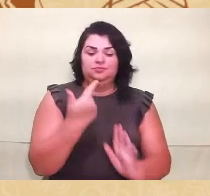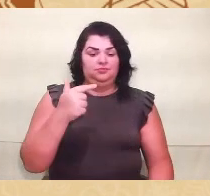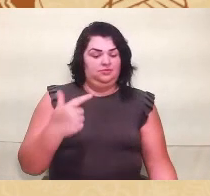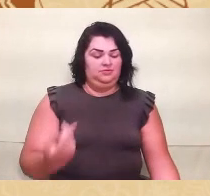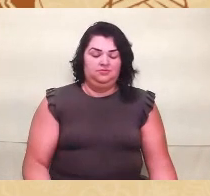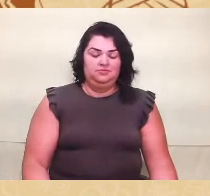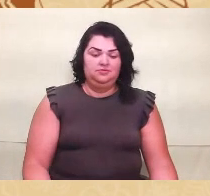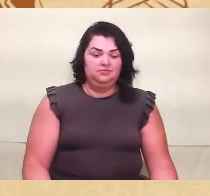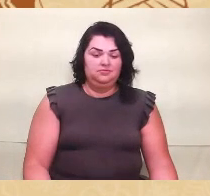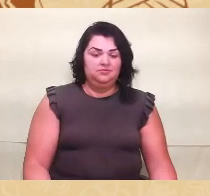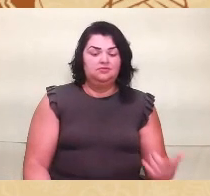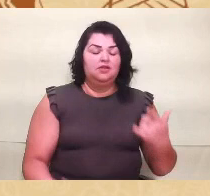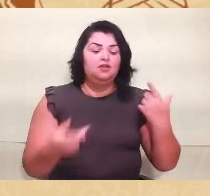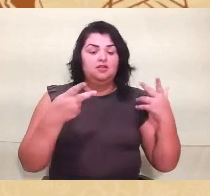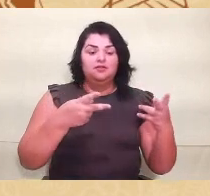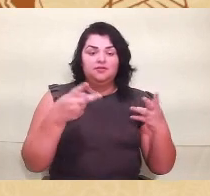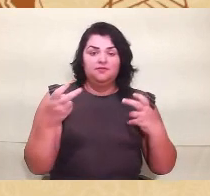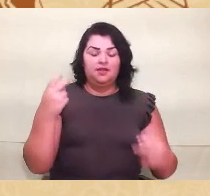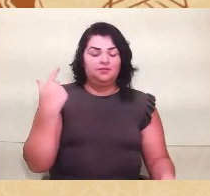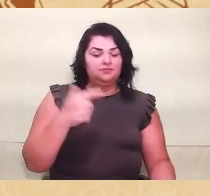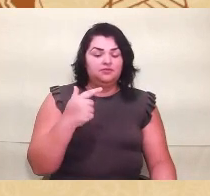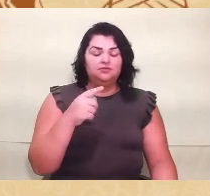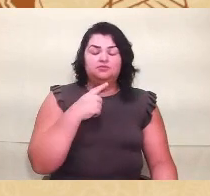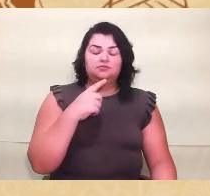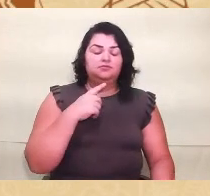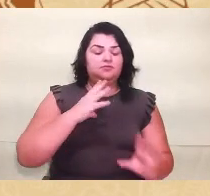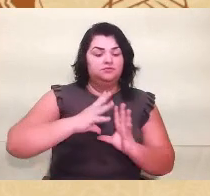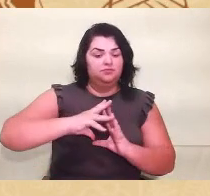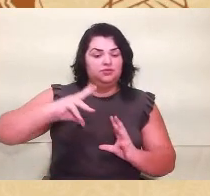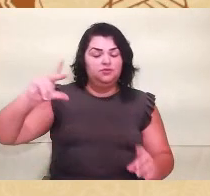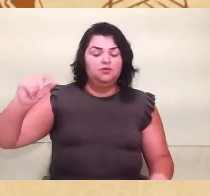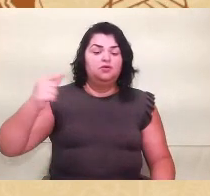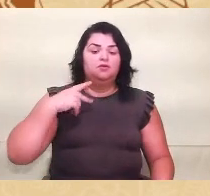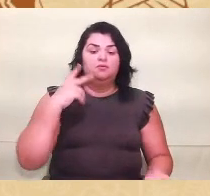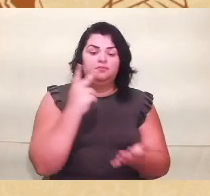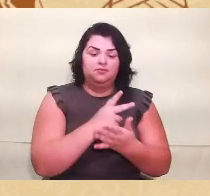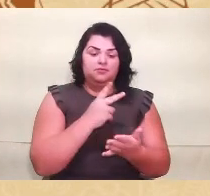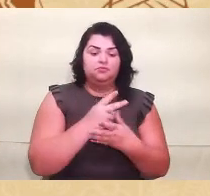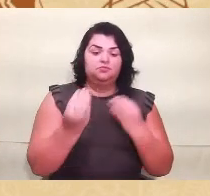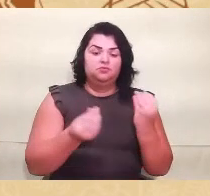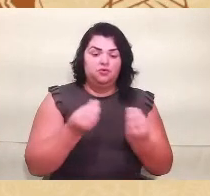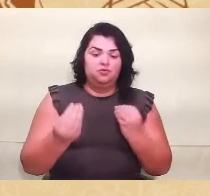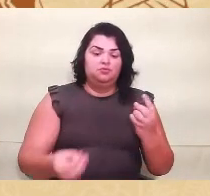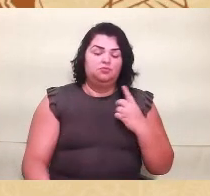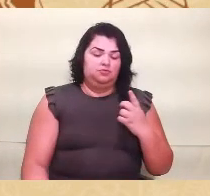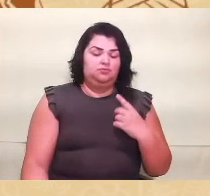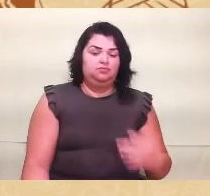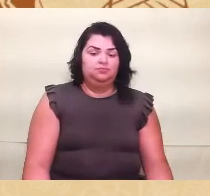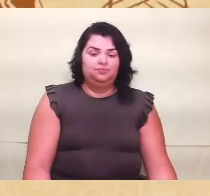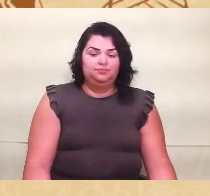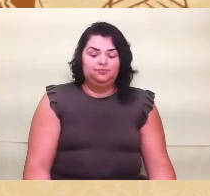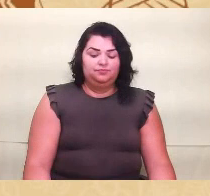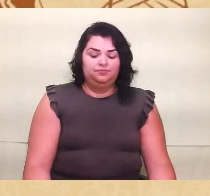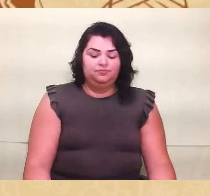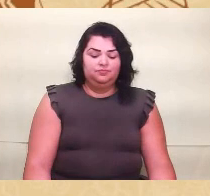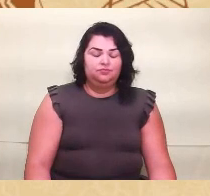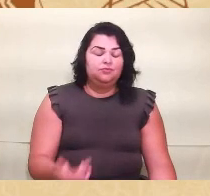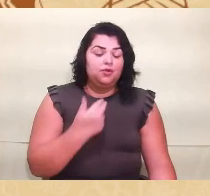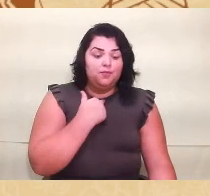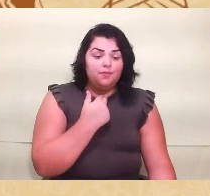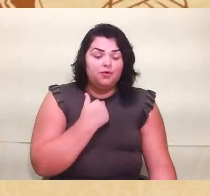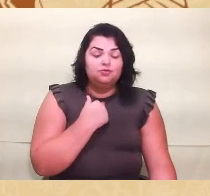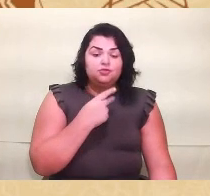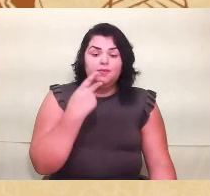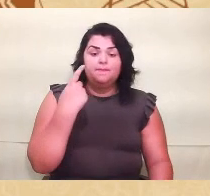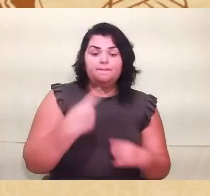alguma identificação, seja espiritual, uma empatia conosco. Por que que você não pode? Porque